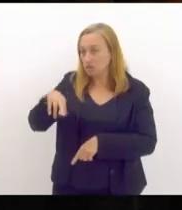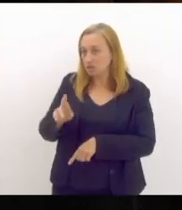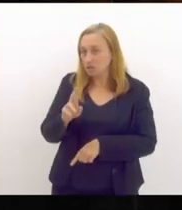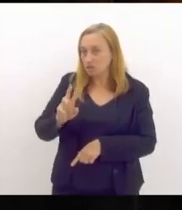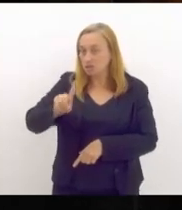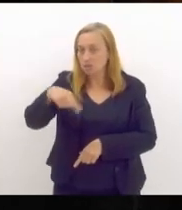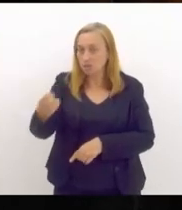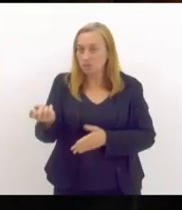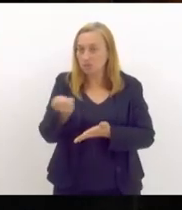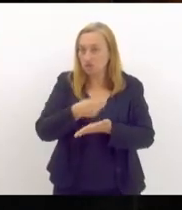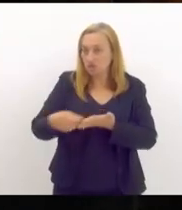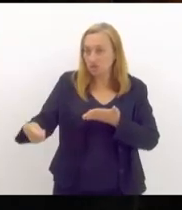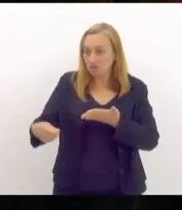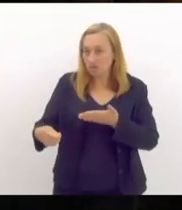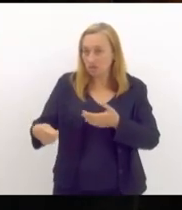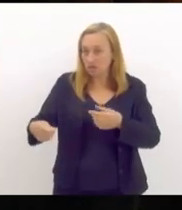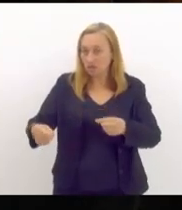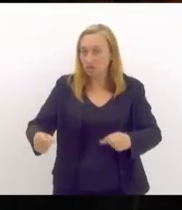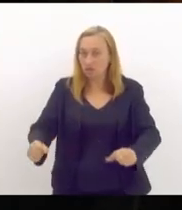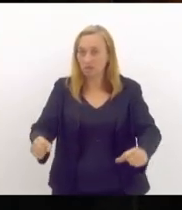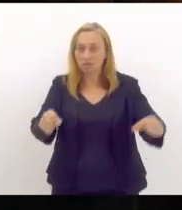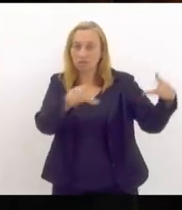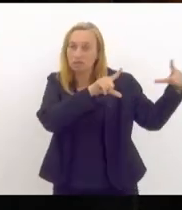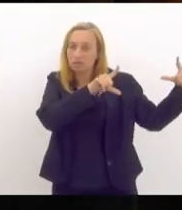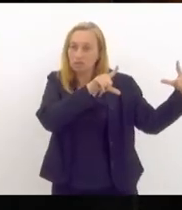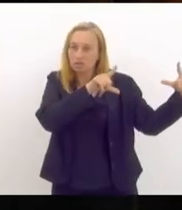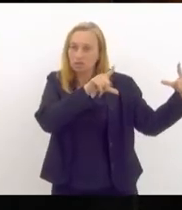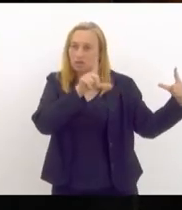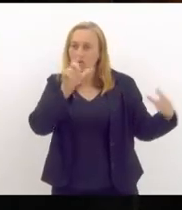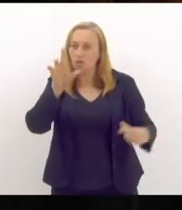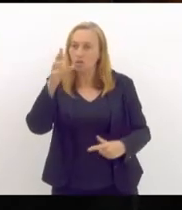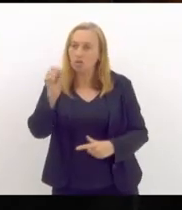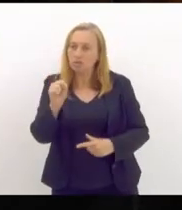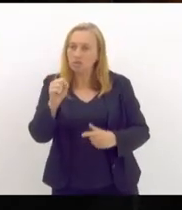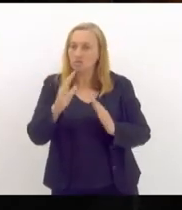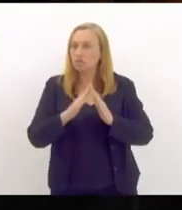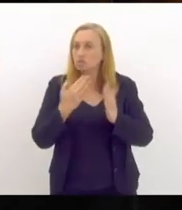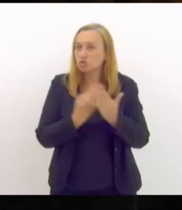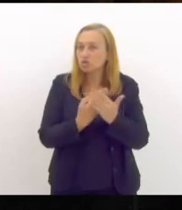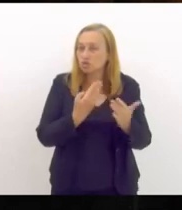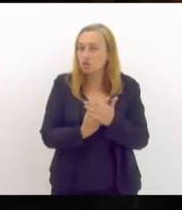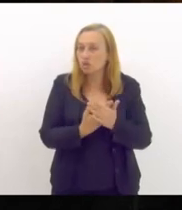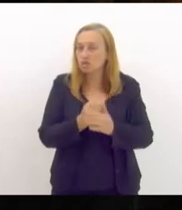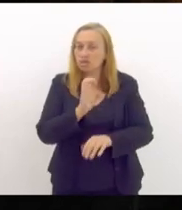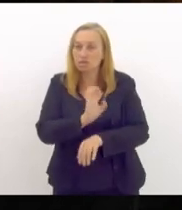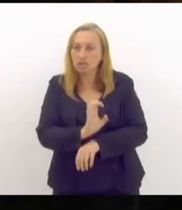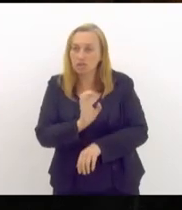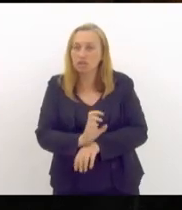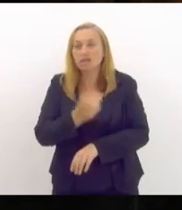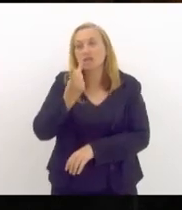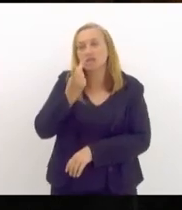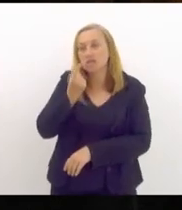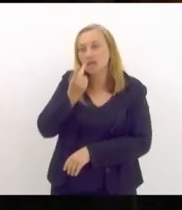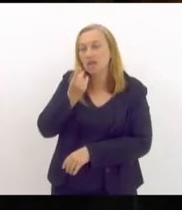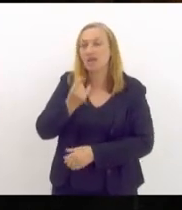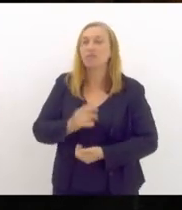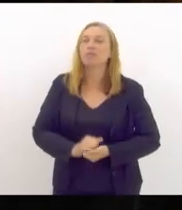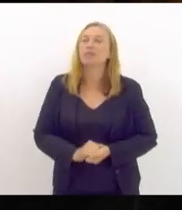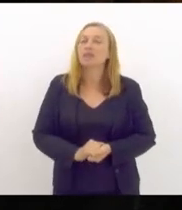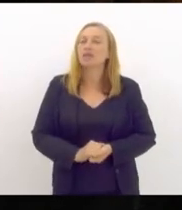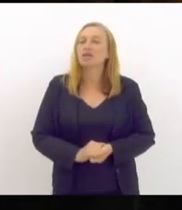escrever na lousa tá aqui ó escreveu na lousa num colégio estadual no Ceará